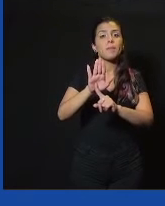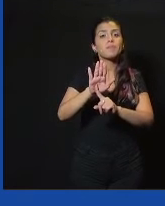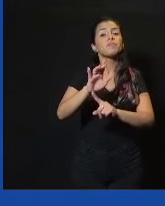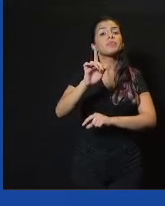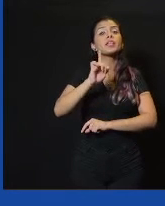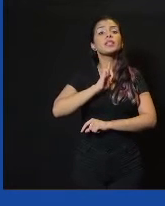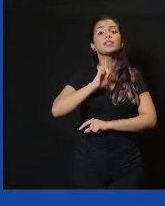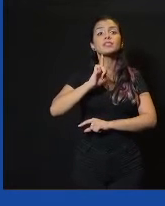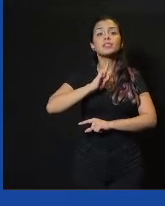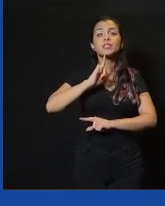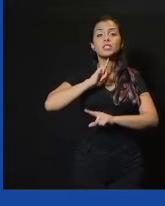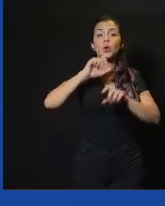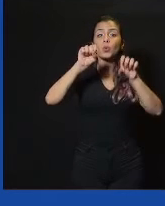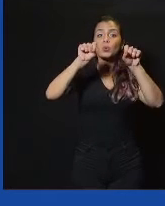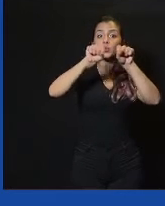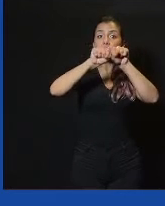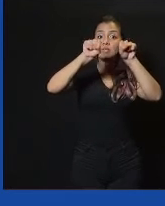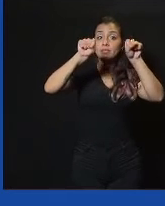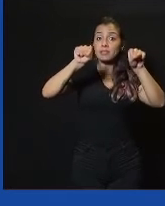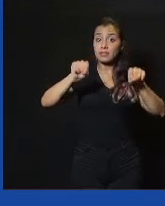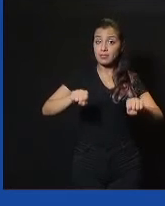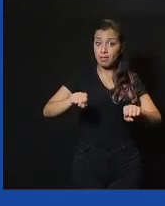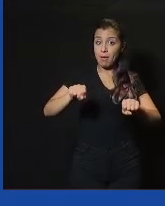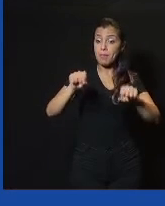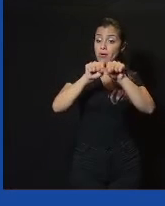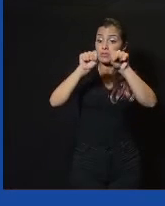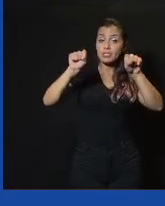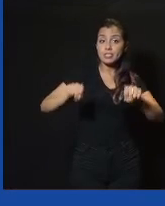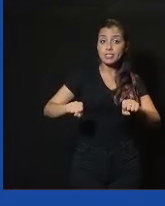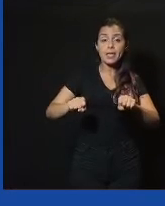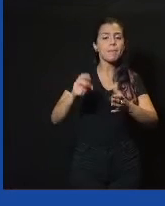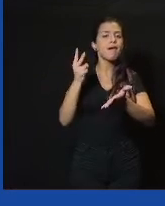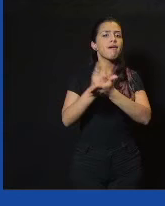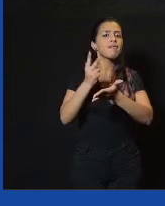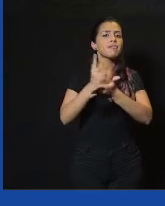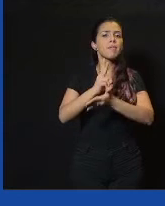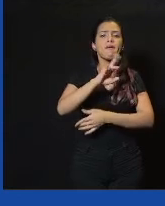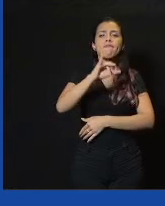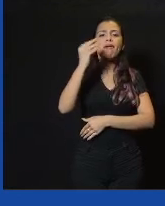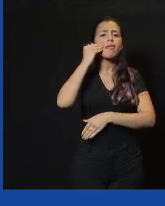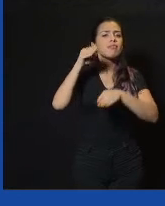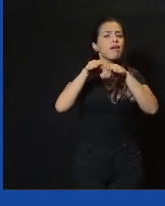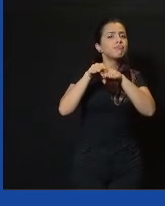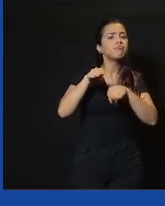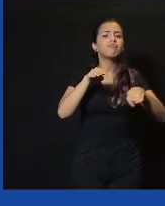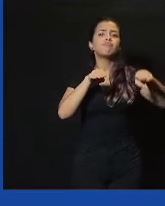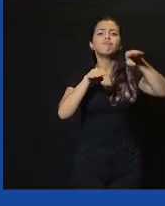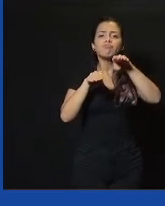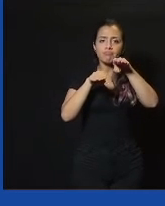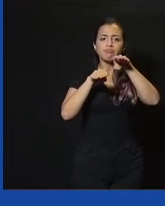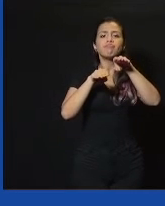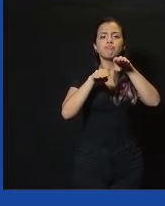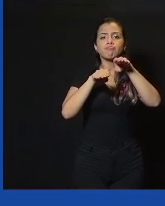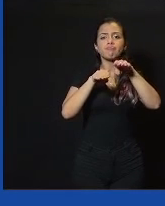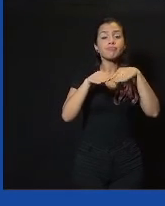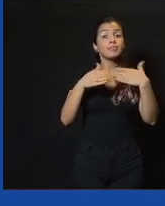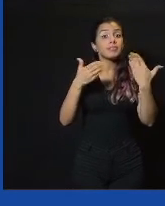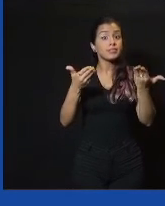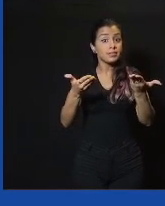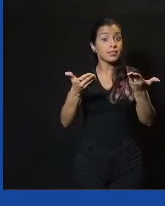sistema, amigo, o sistema faz de tudo para se manter no poder nessa situação. Então, acho